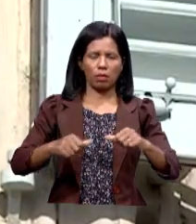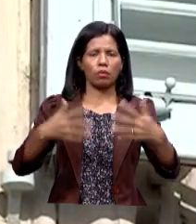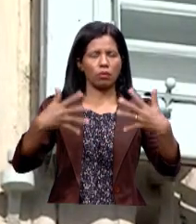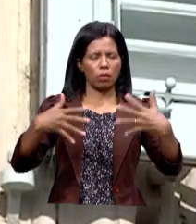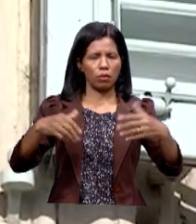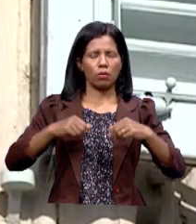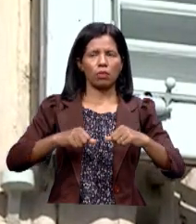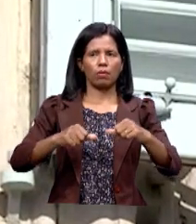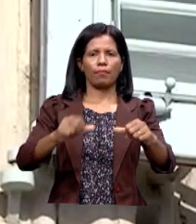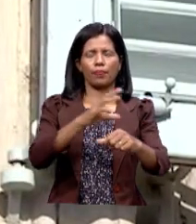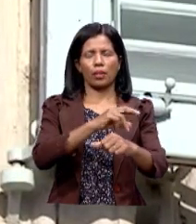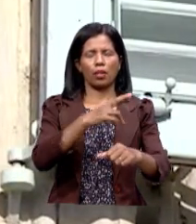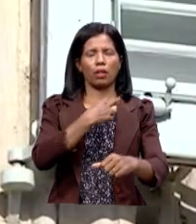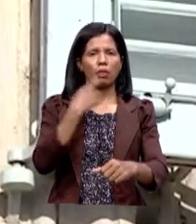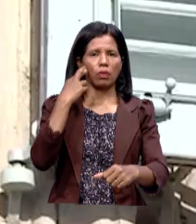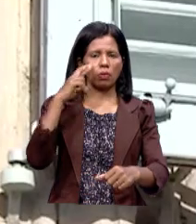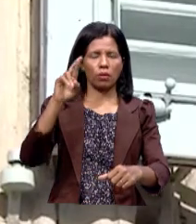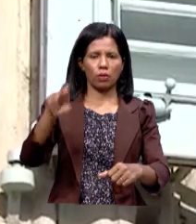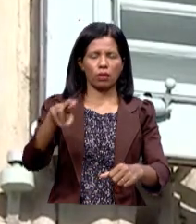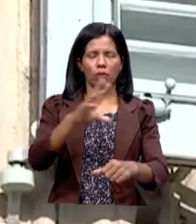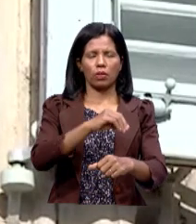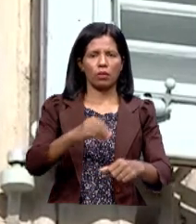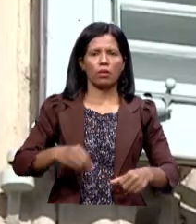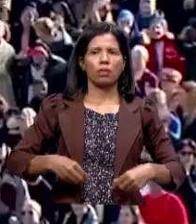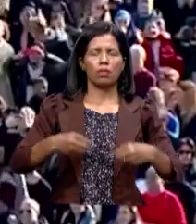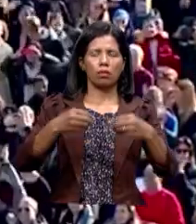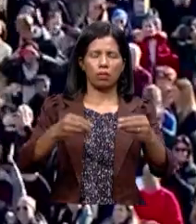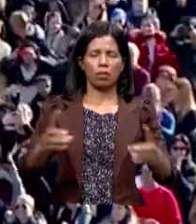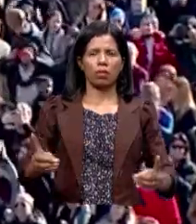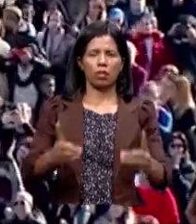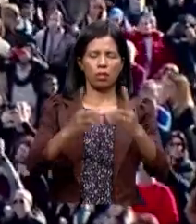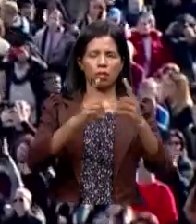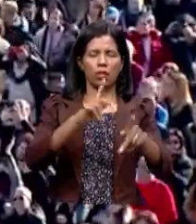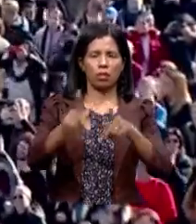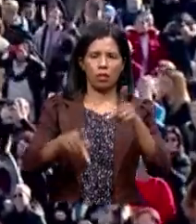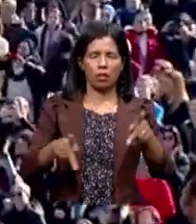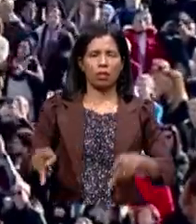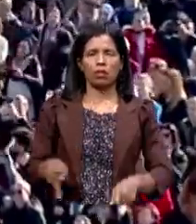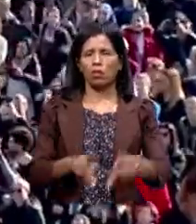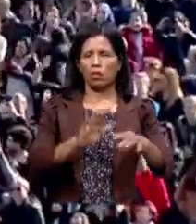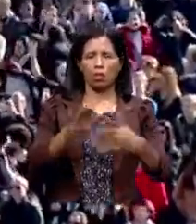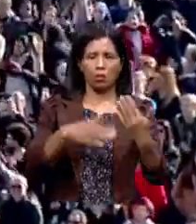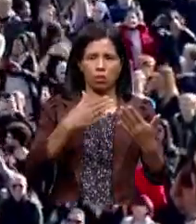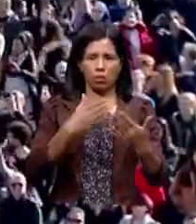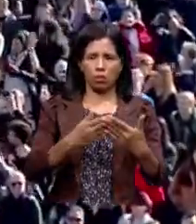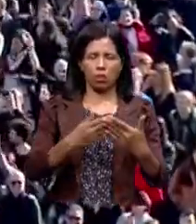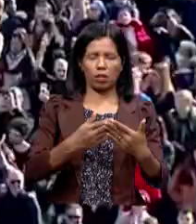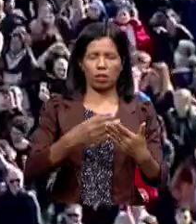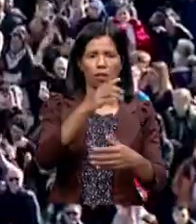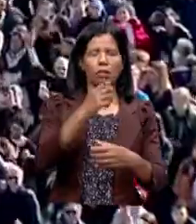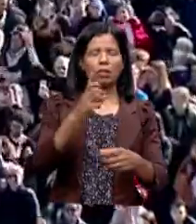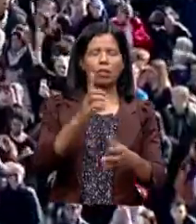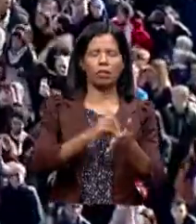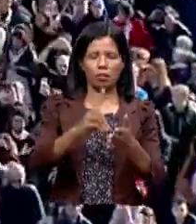Desde Rússia invade a Ucrânia em fevereiro, Liba, Papa manifesta contra fundo no quase evento público roto, pelo menos 2 vezes cada